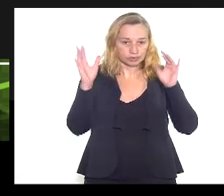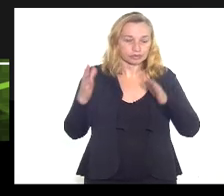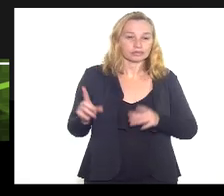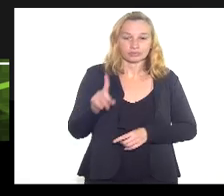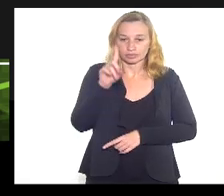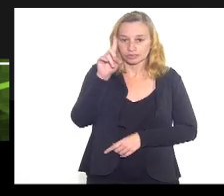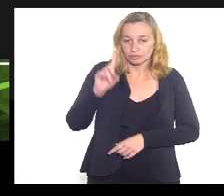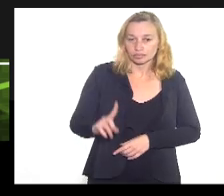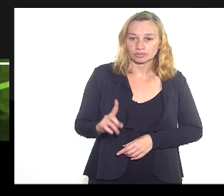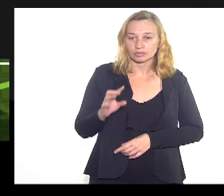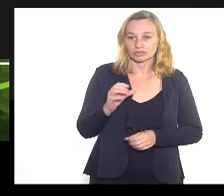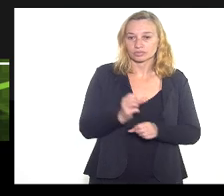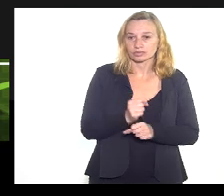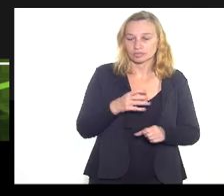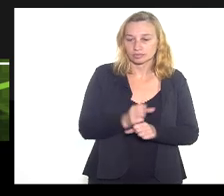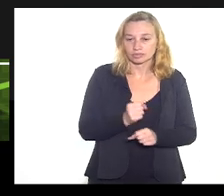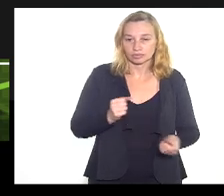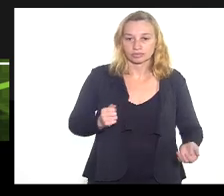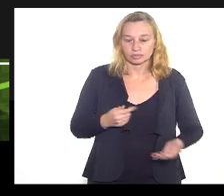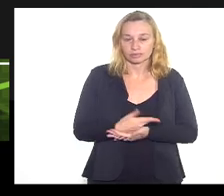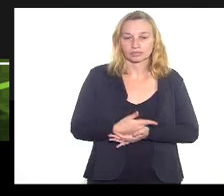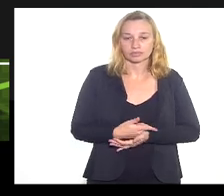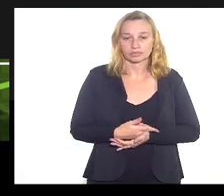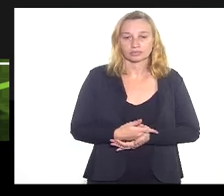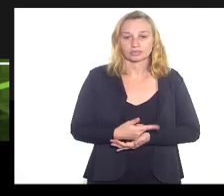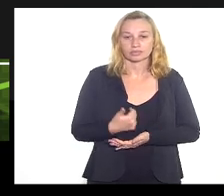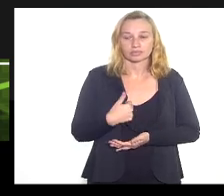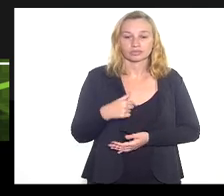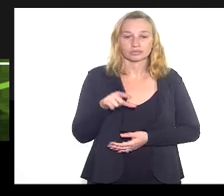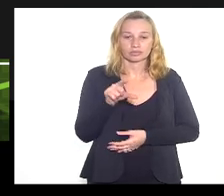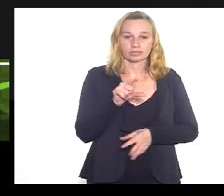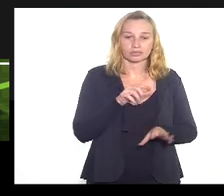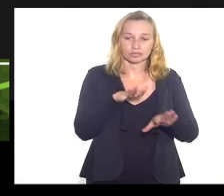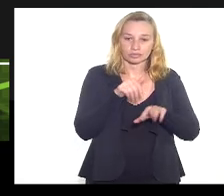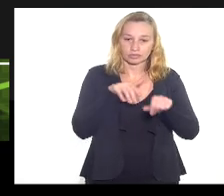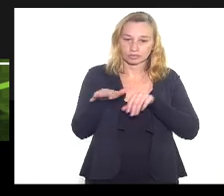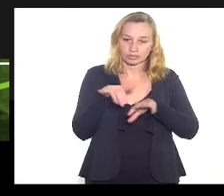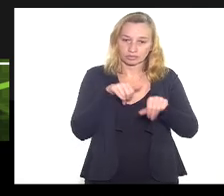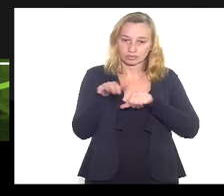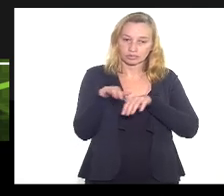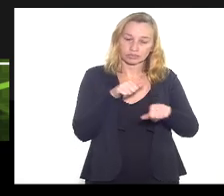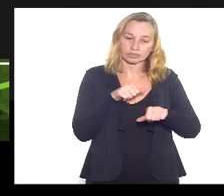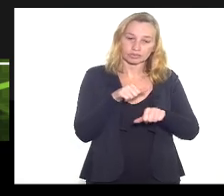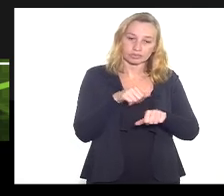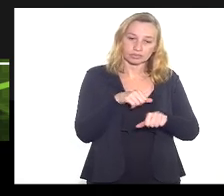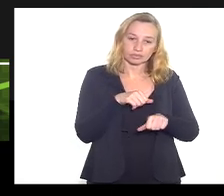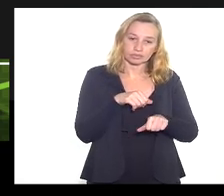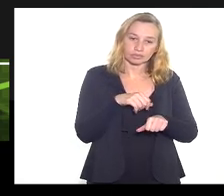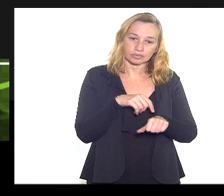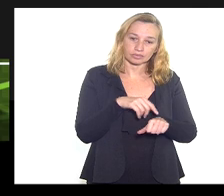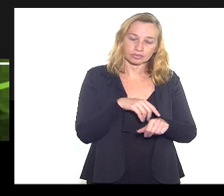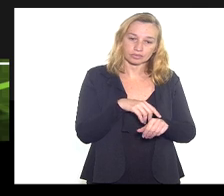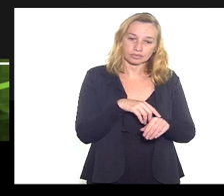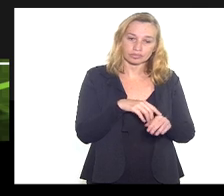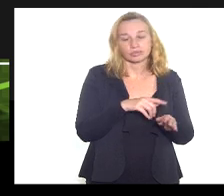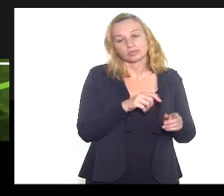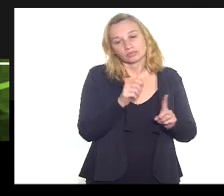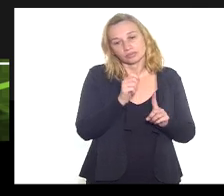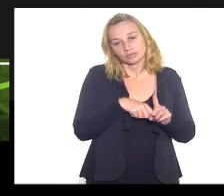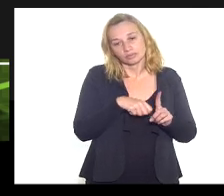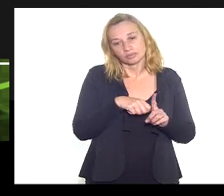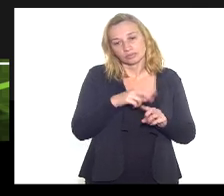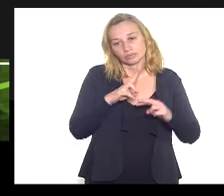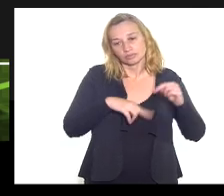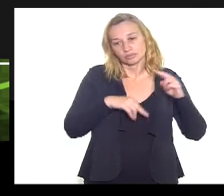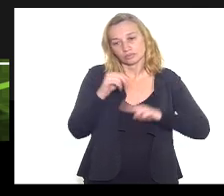direito tributário que nominarei no decorrer desse mês de